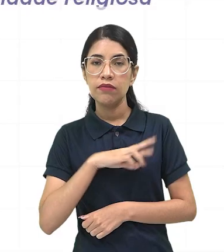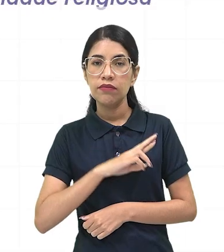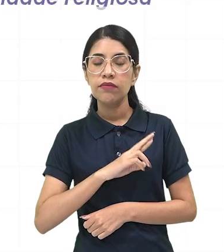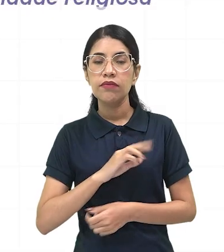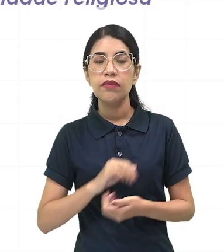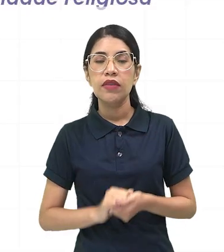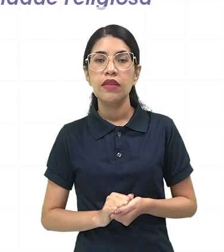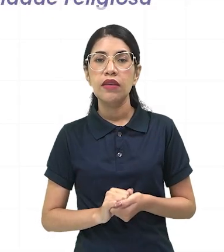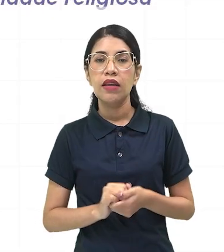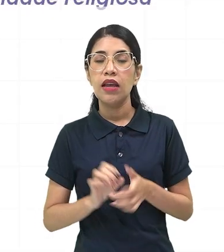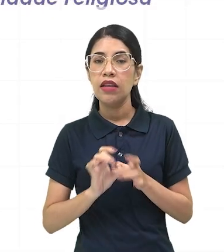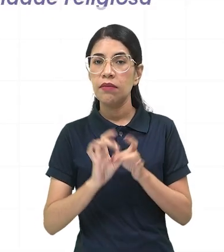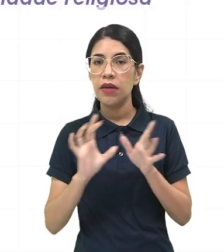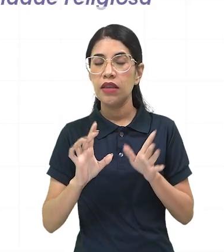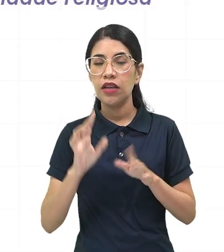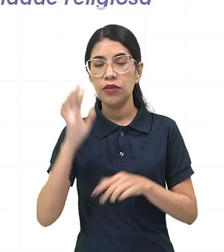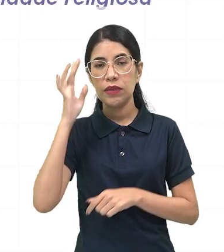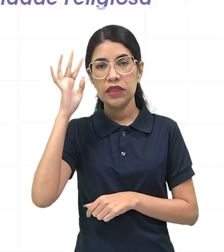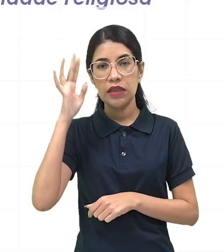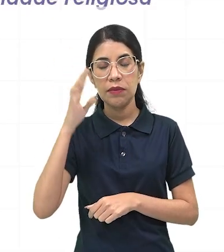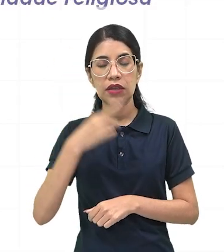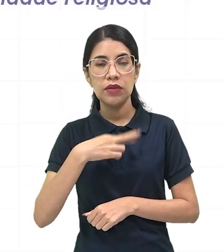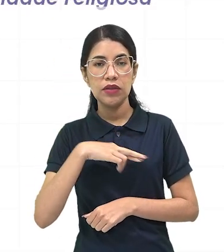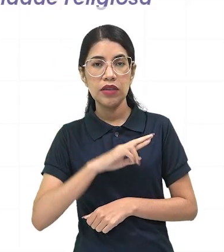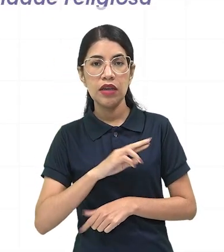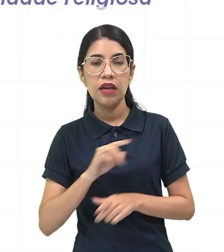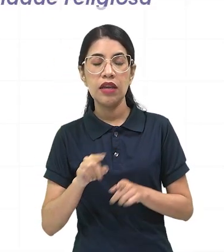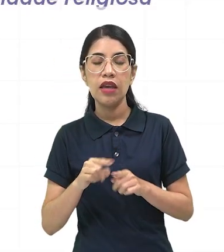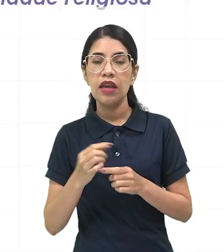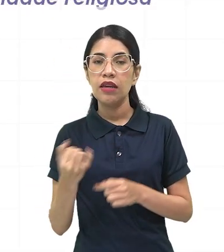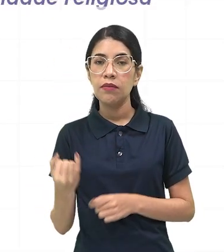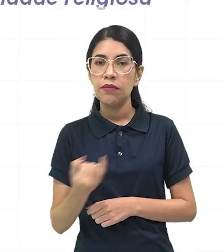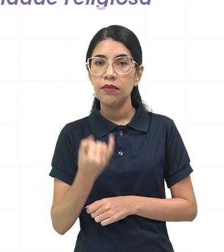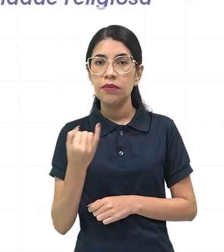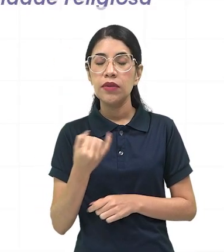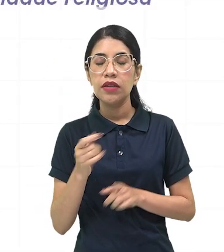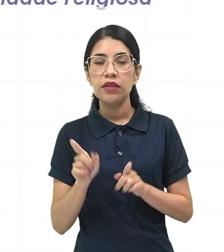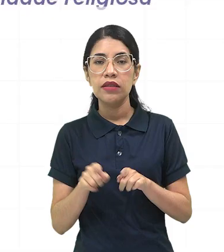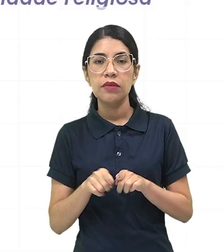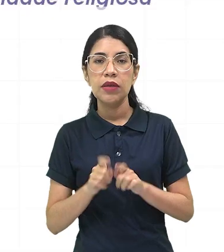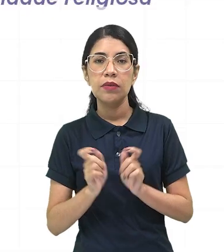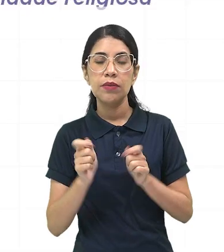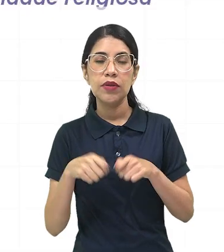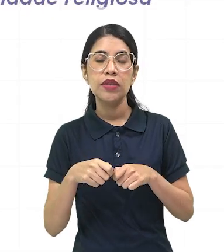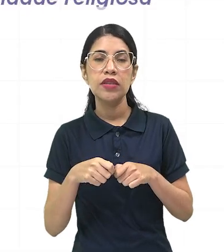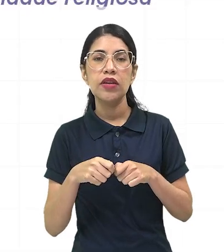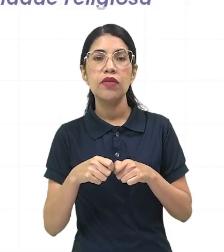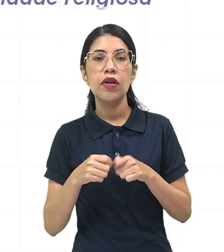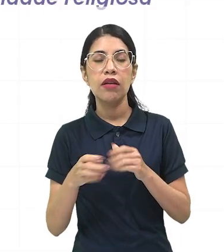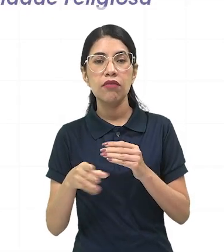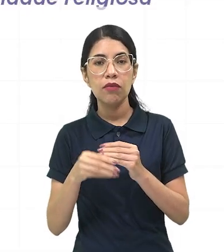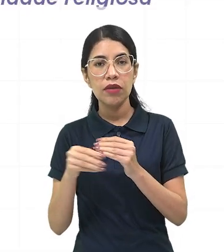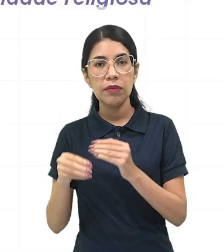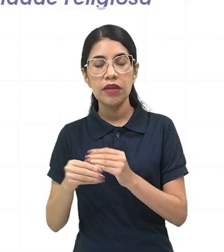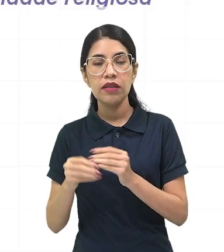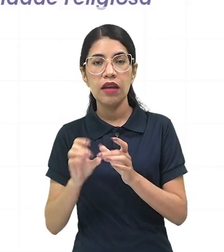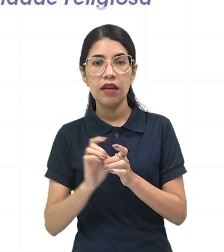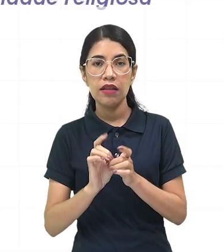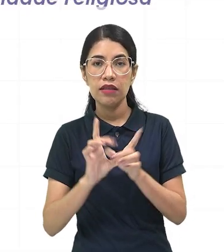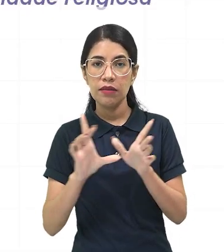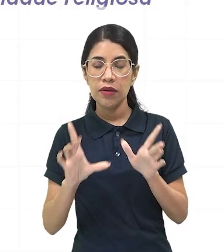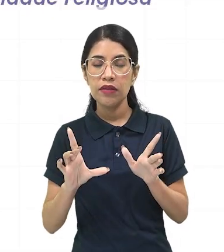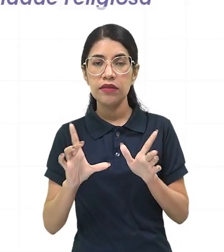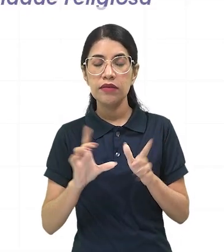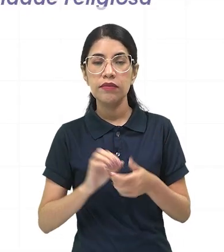A liberdade de pensamento e a liberdade religiosa são elementos que ajudam a compor a democracia.